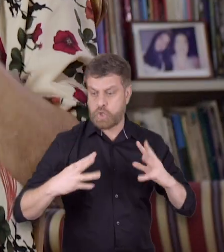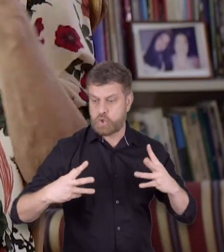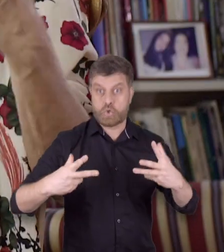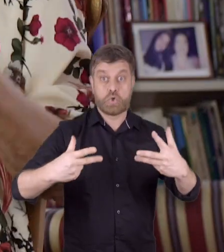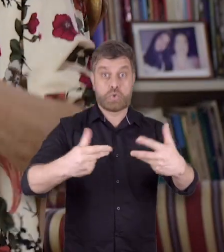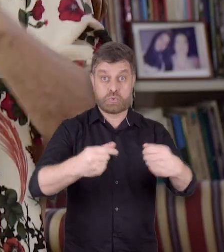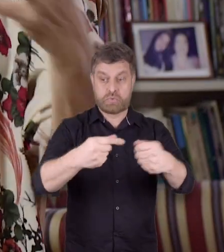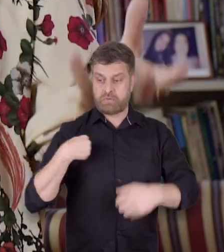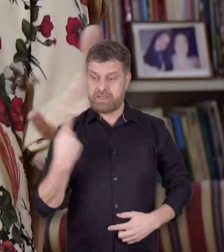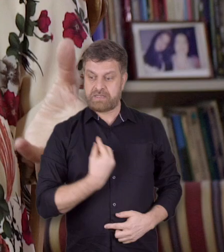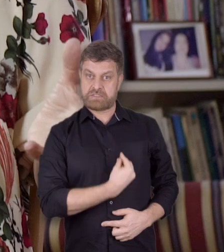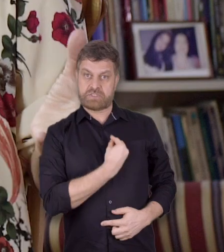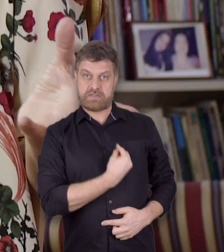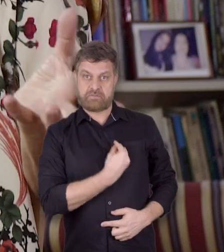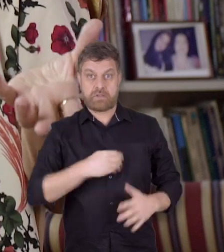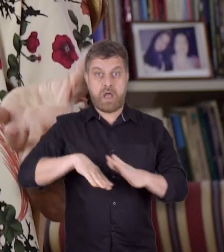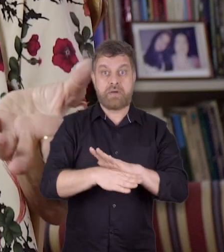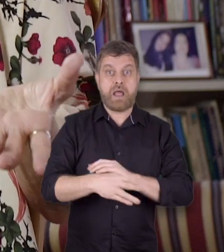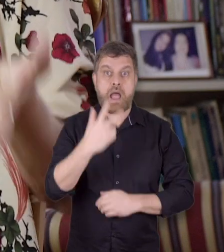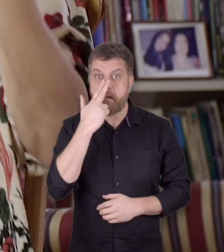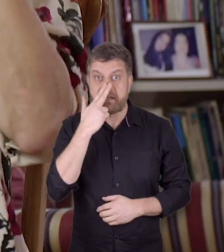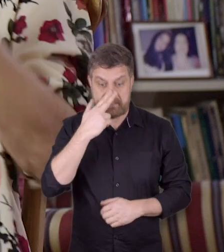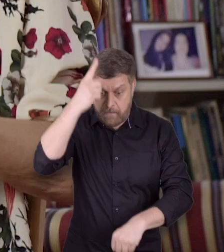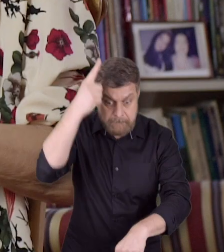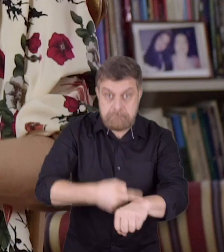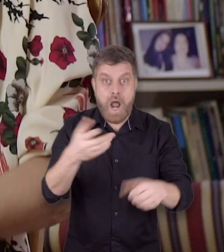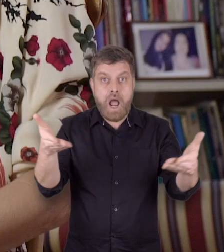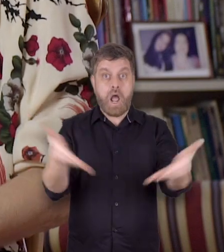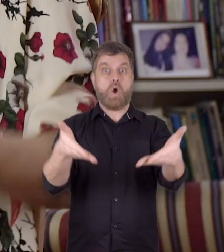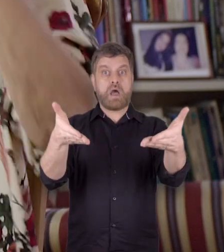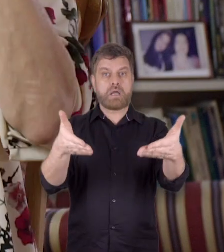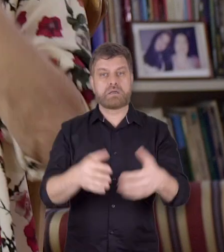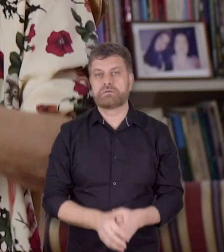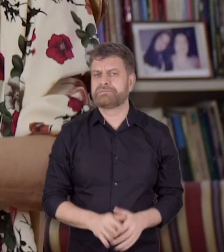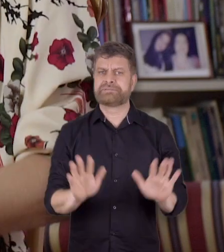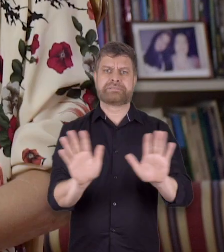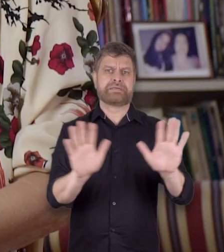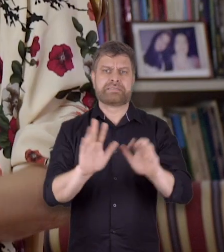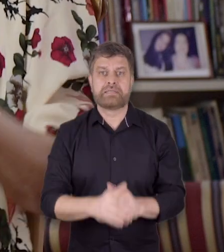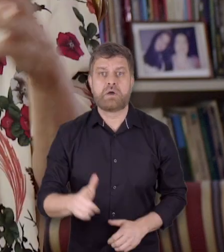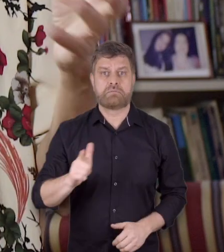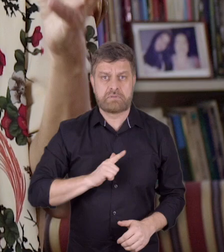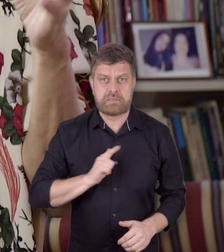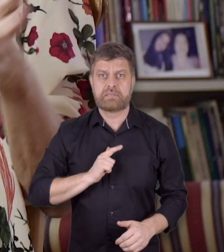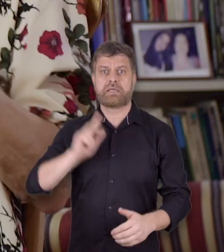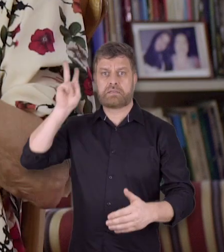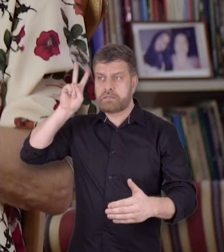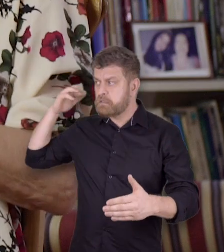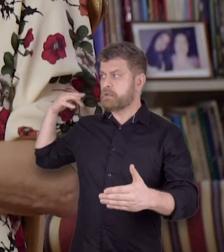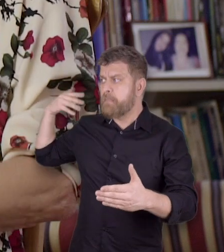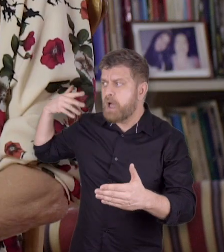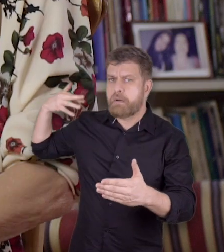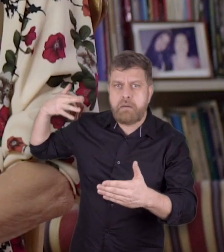e todas as tecnologias que nos rodeiam como se elas tivessem caído de paraquedas. Não há todo